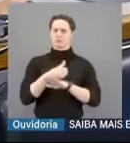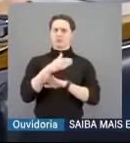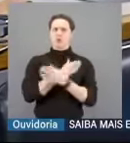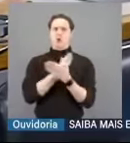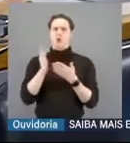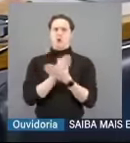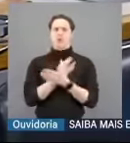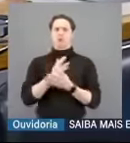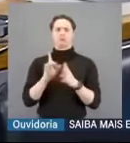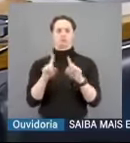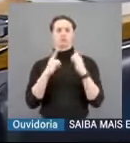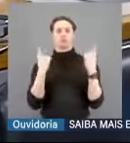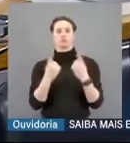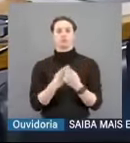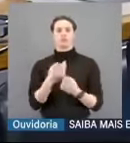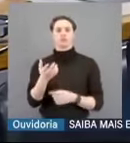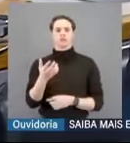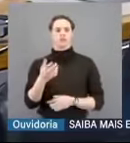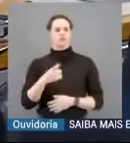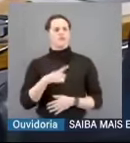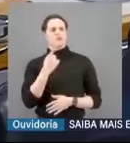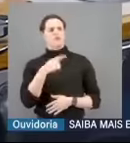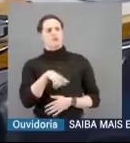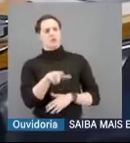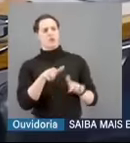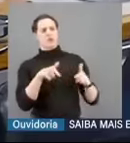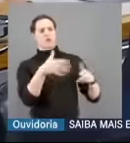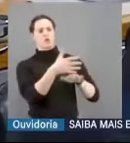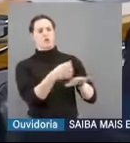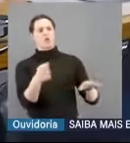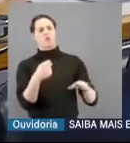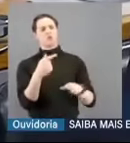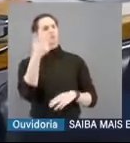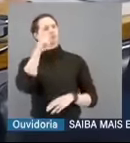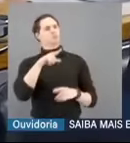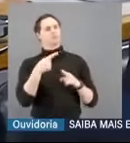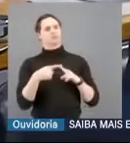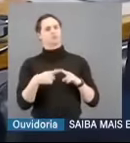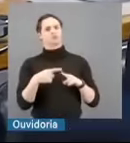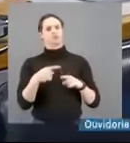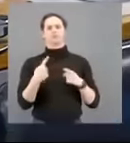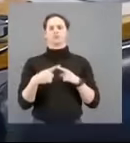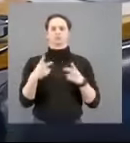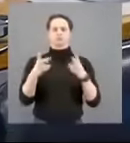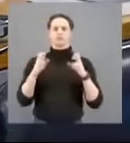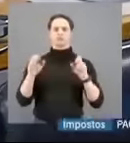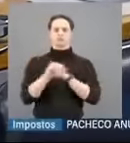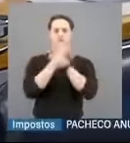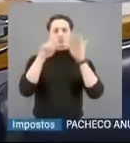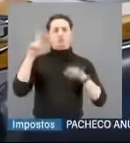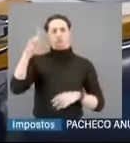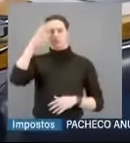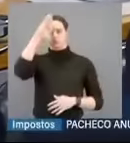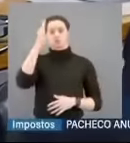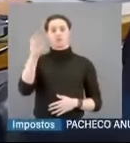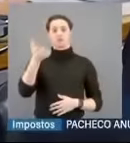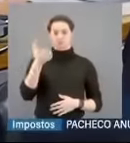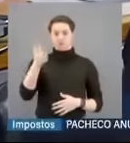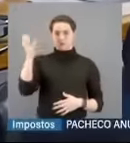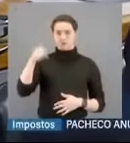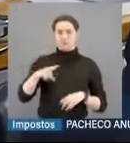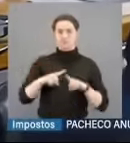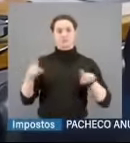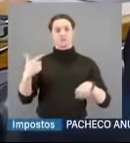disse isso, eu quero dar o golpe, mas não vou conseguir porque eu não tenho sustentação, que é isso que fica claro, o Bolsonaro queria dar o golpe, mas não